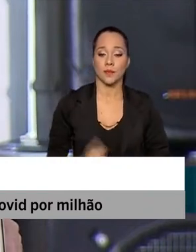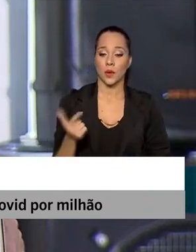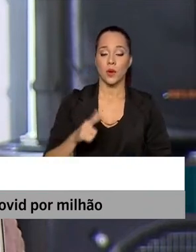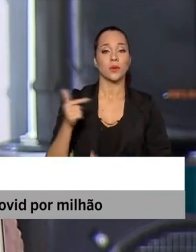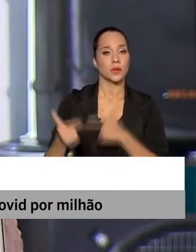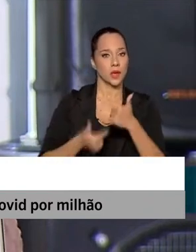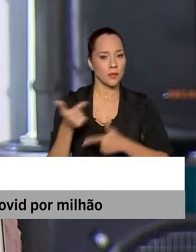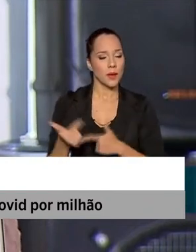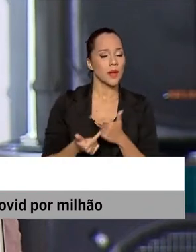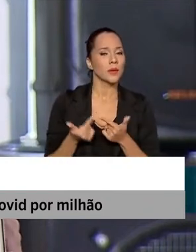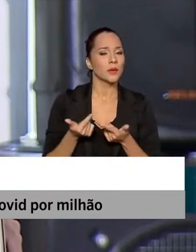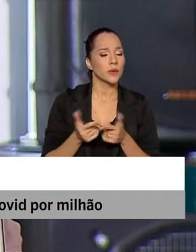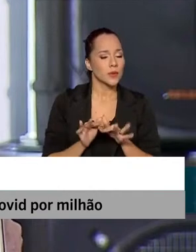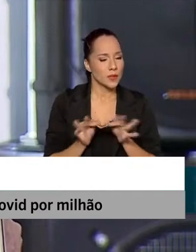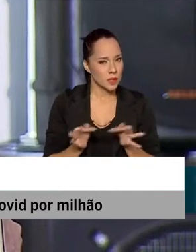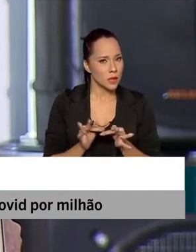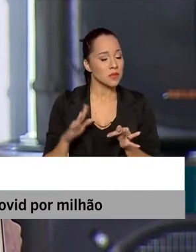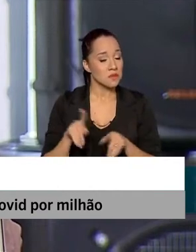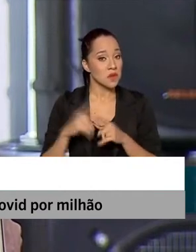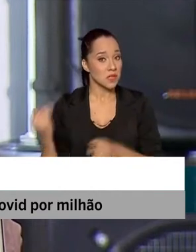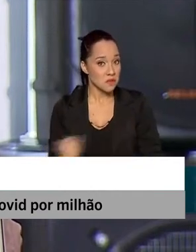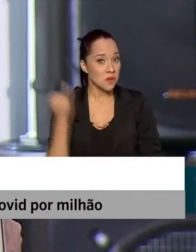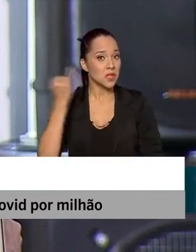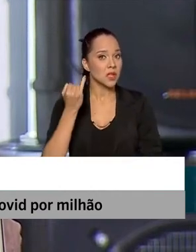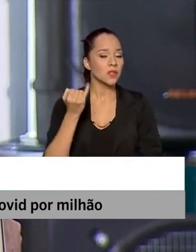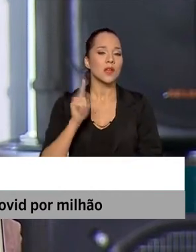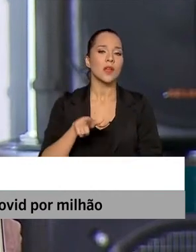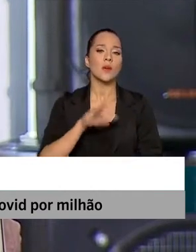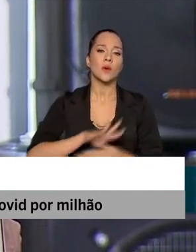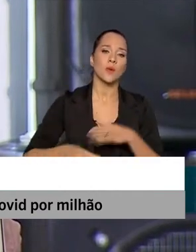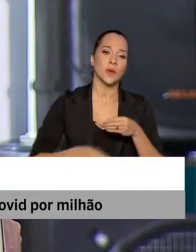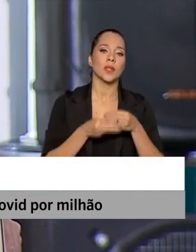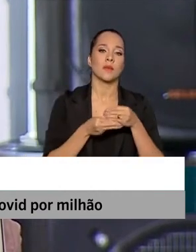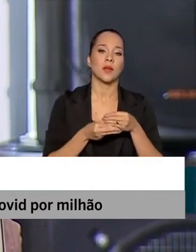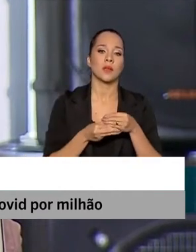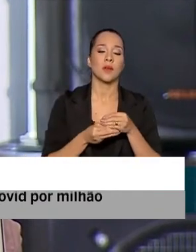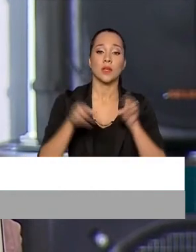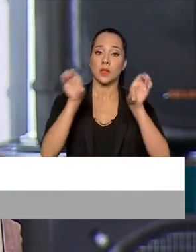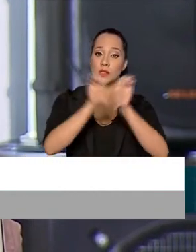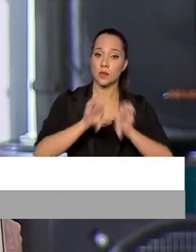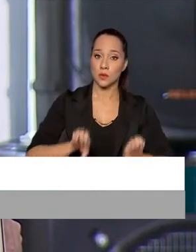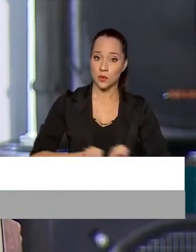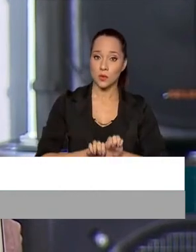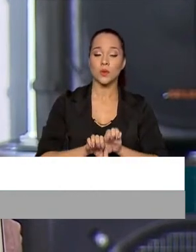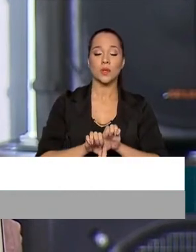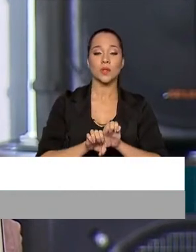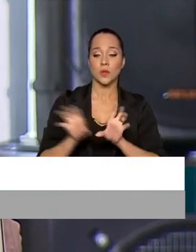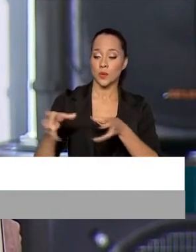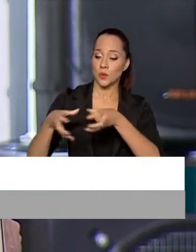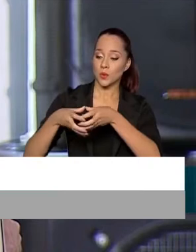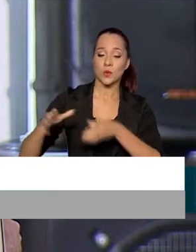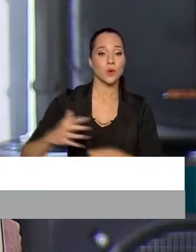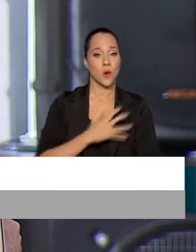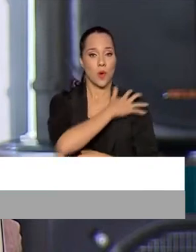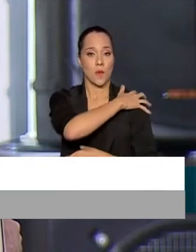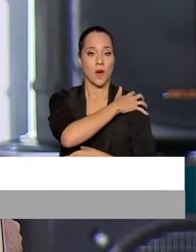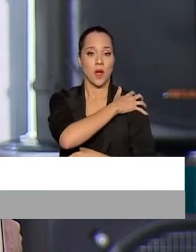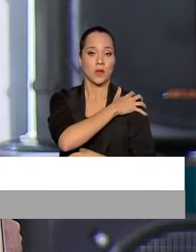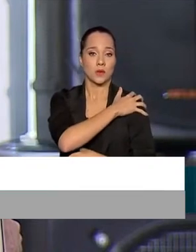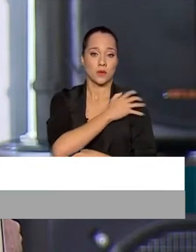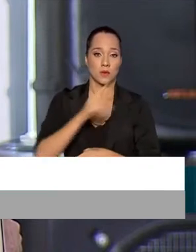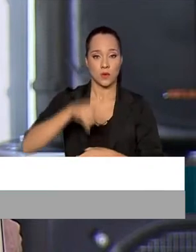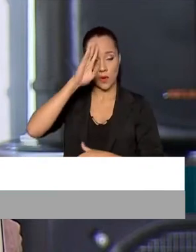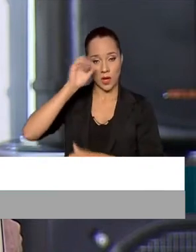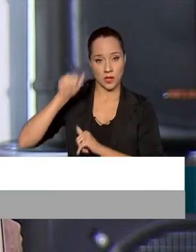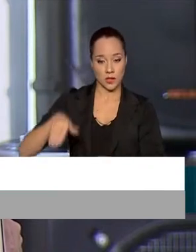trabalho silencioso, mas primordial, foi o completamento das estruturas dos grandes comandos e grandes unidades operacionais